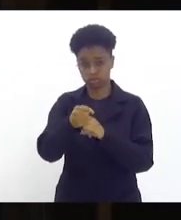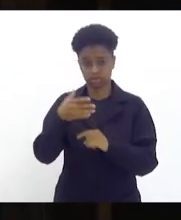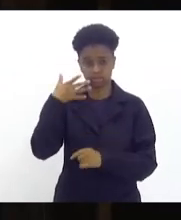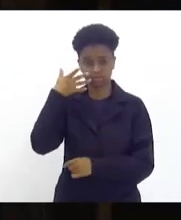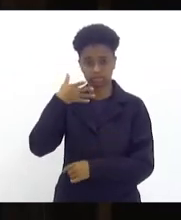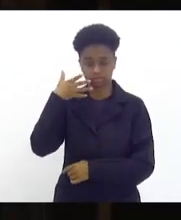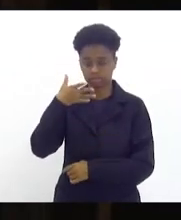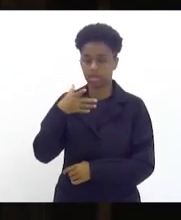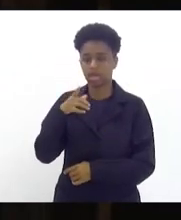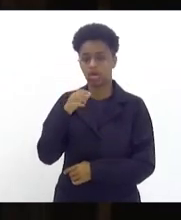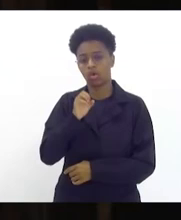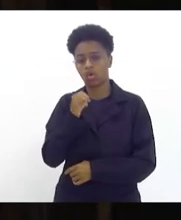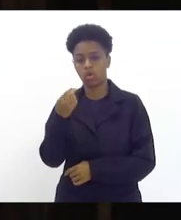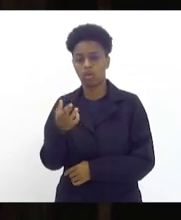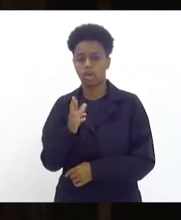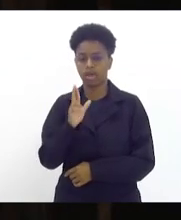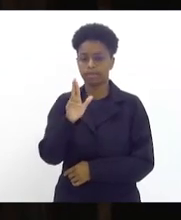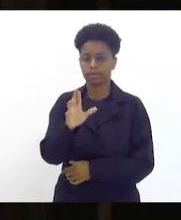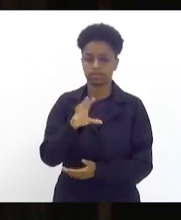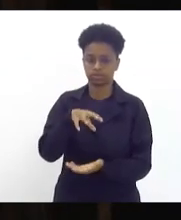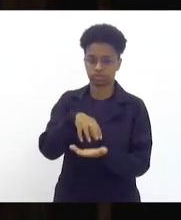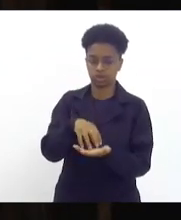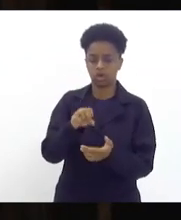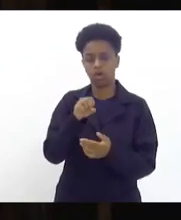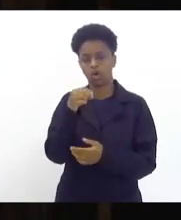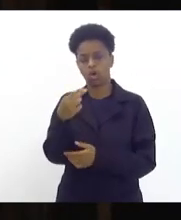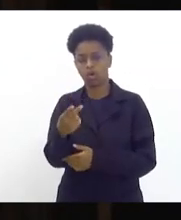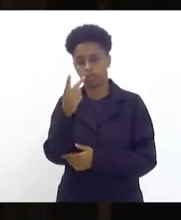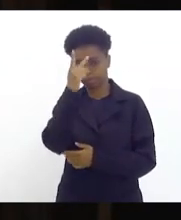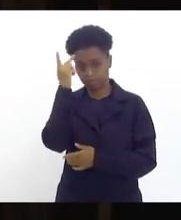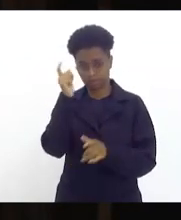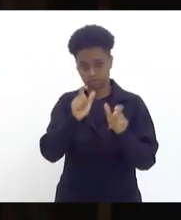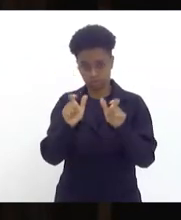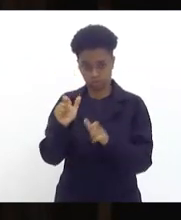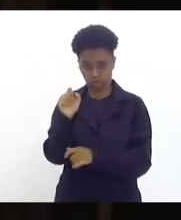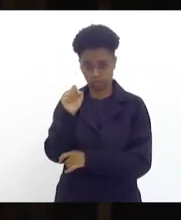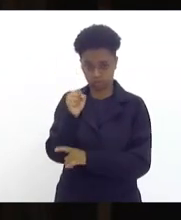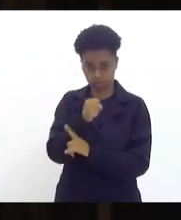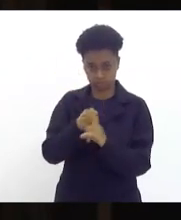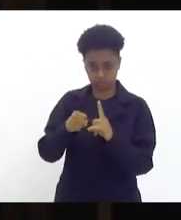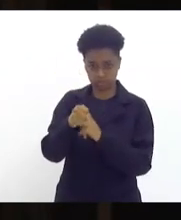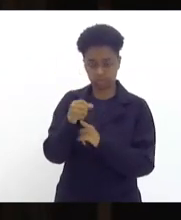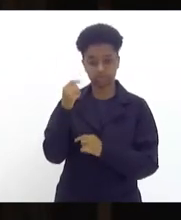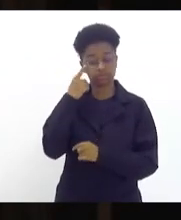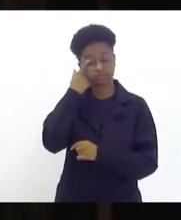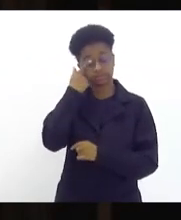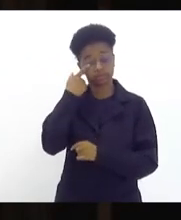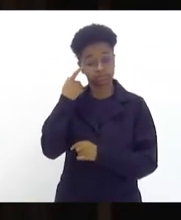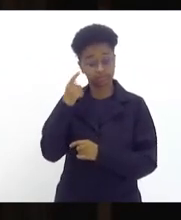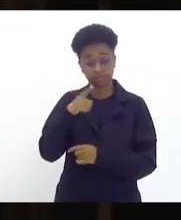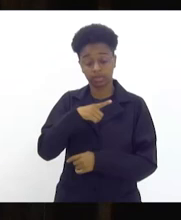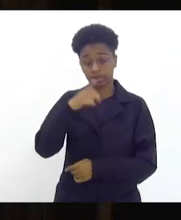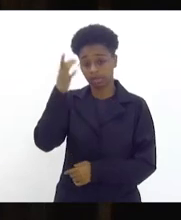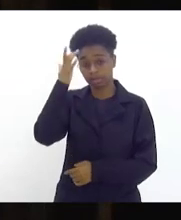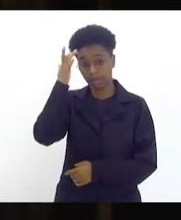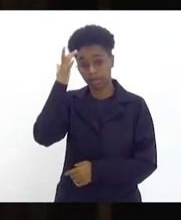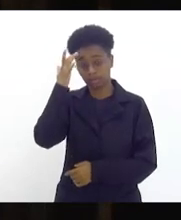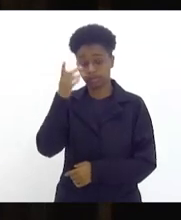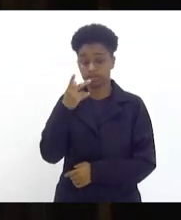sejam representante de órgãos ou a própria sociedade mesmo teve essa naturalidade de